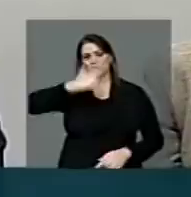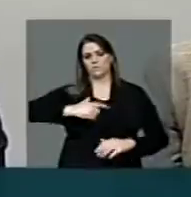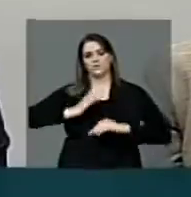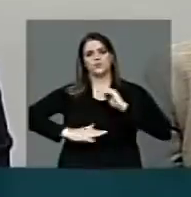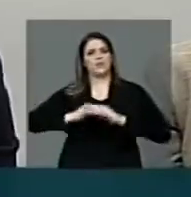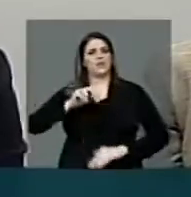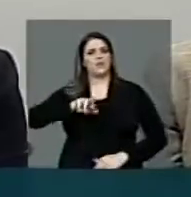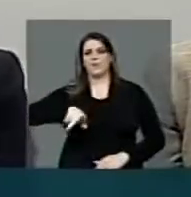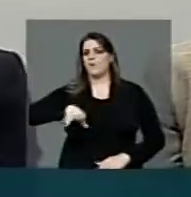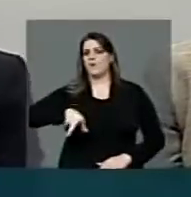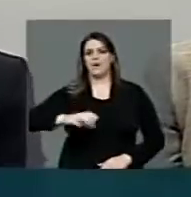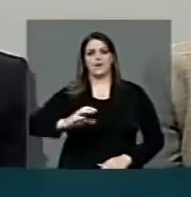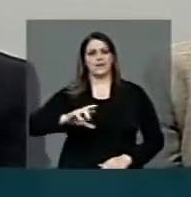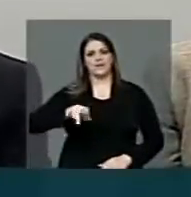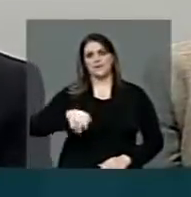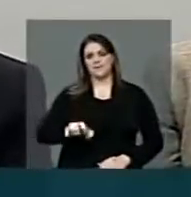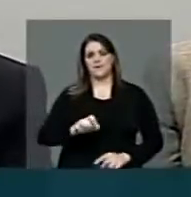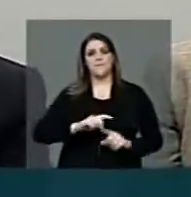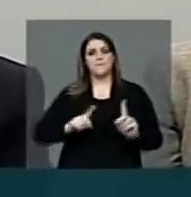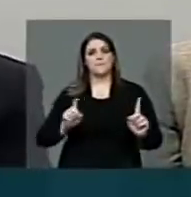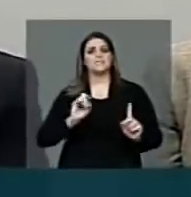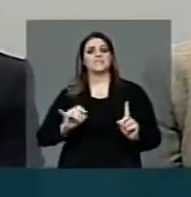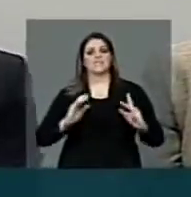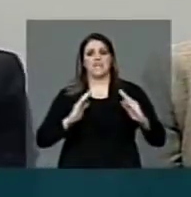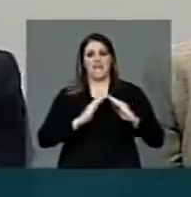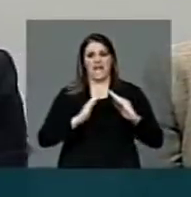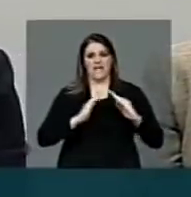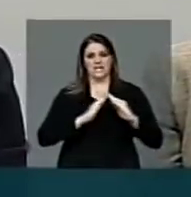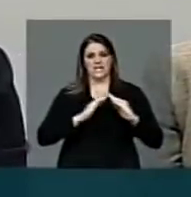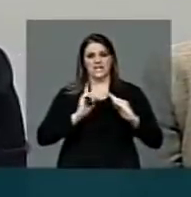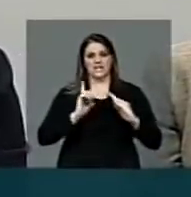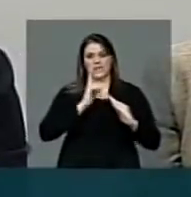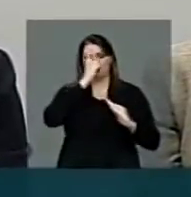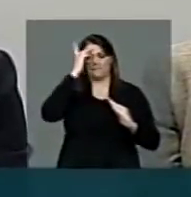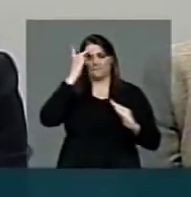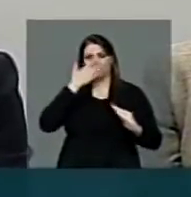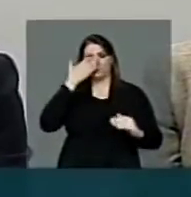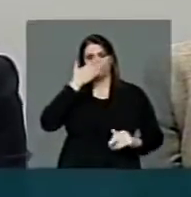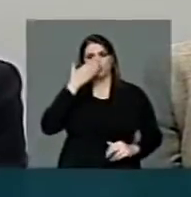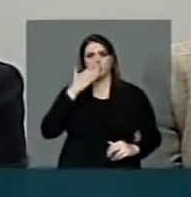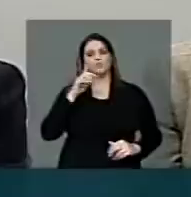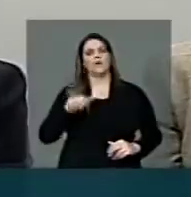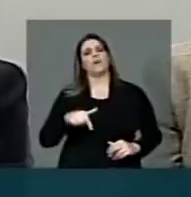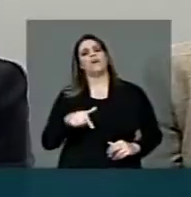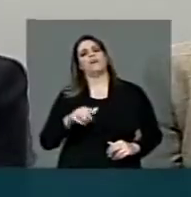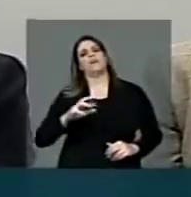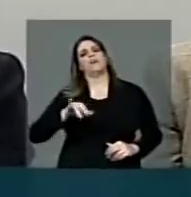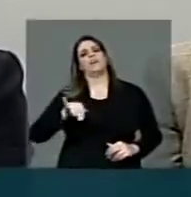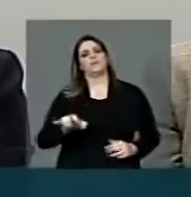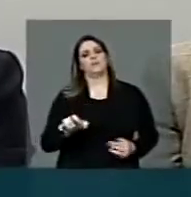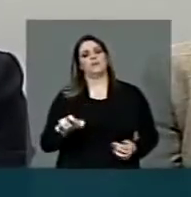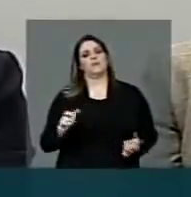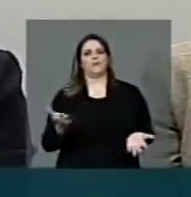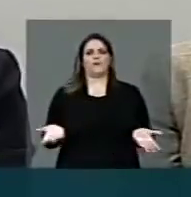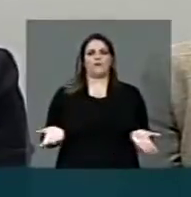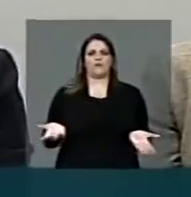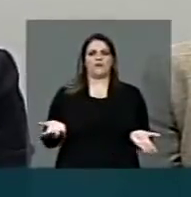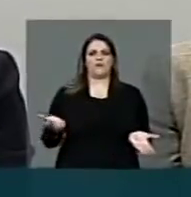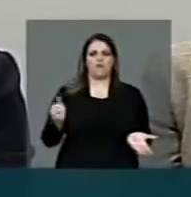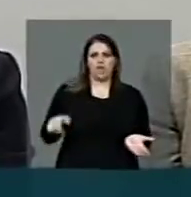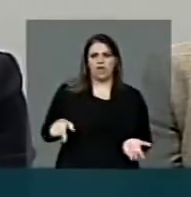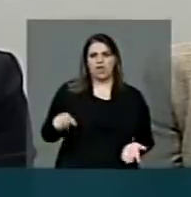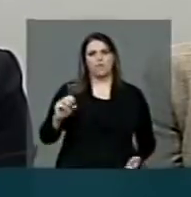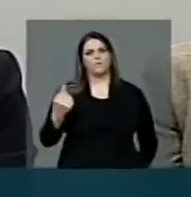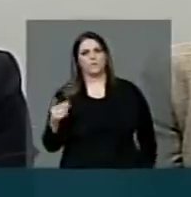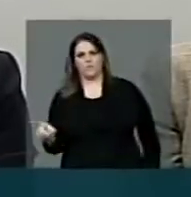crime, mas a casa de prostituição é crime. O que criminaliza indiretamente a mulher prostituta. Porque a grande maioria